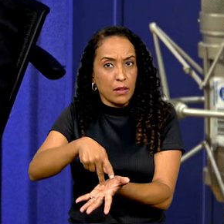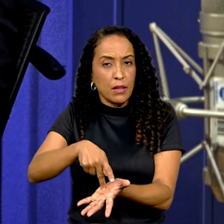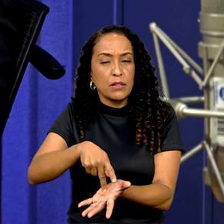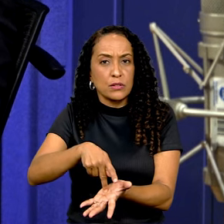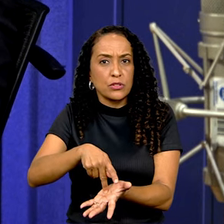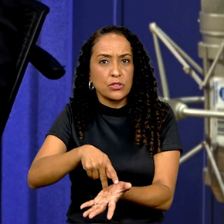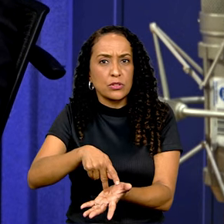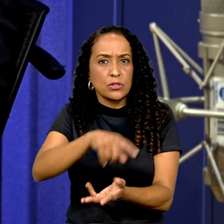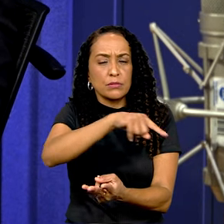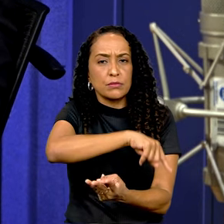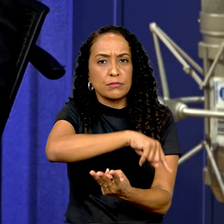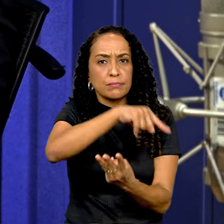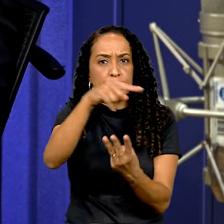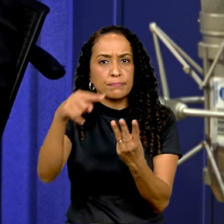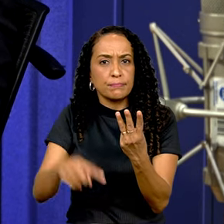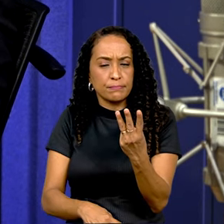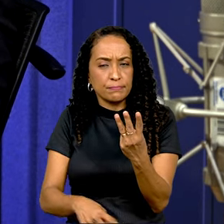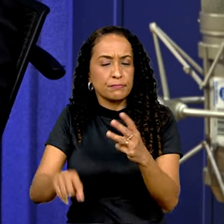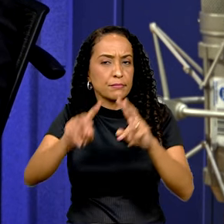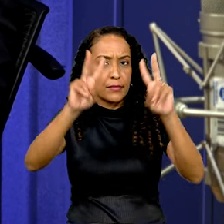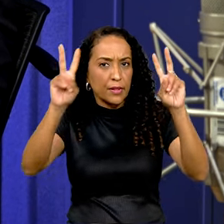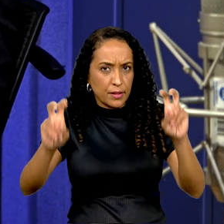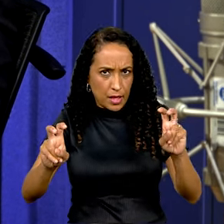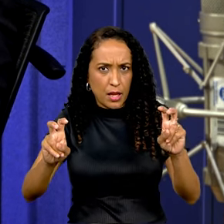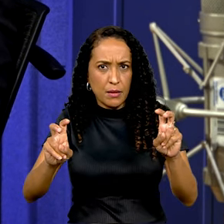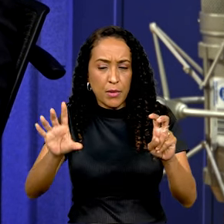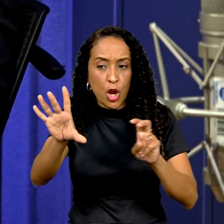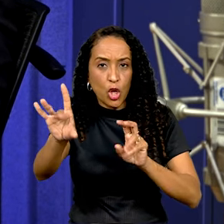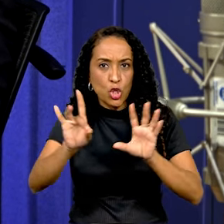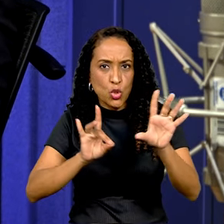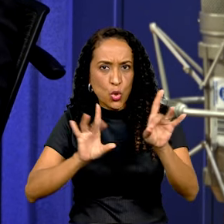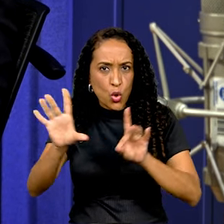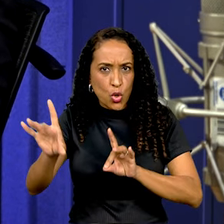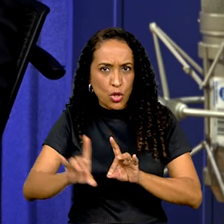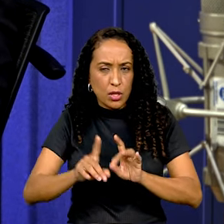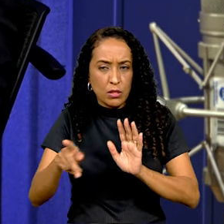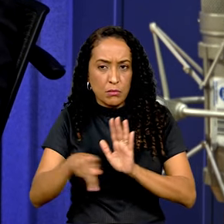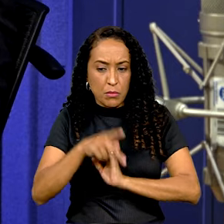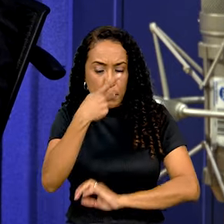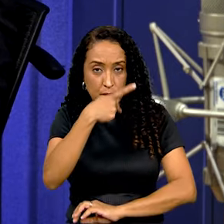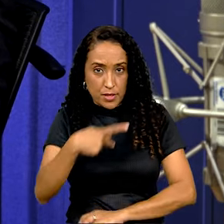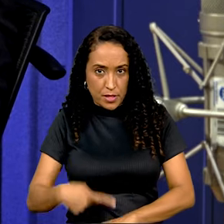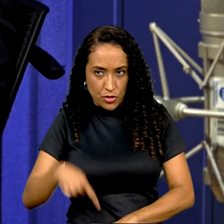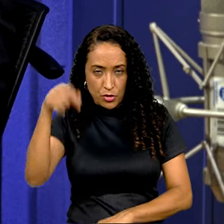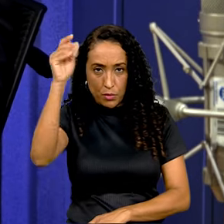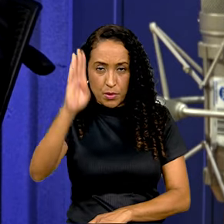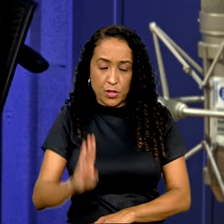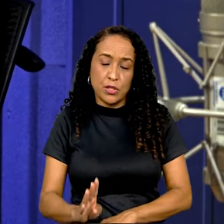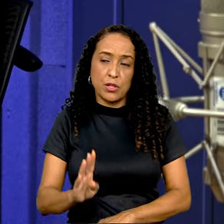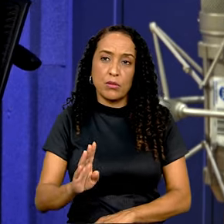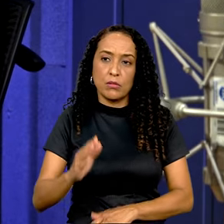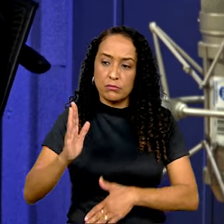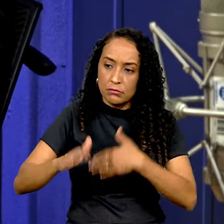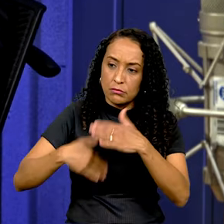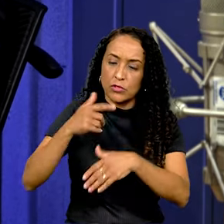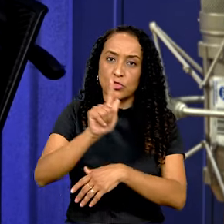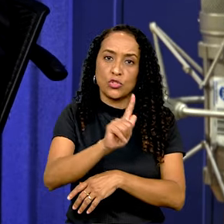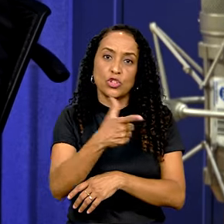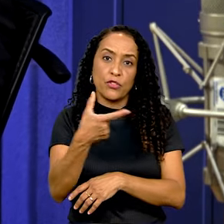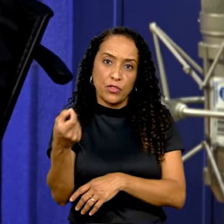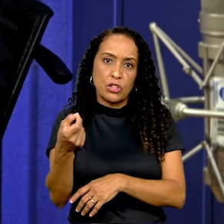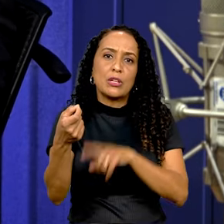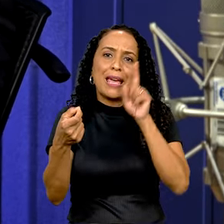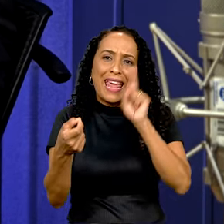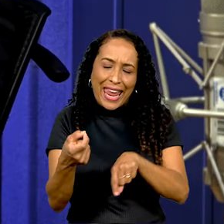realidade esses três eh temas que foram eleitos pela atual presidência né do Brasil no no processo do